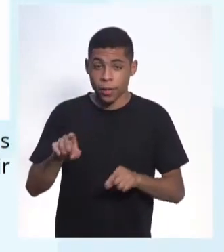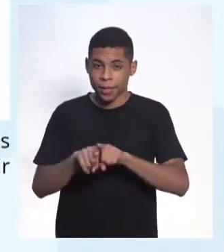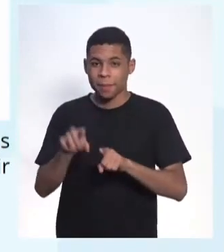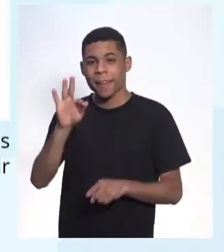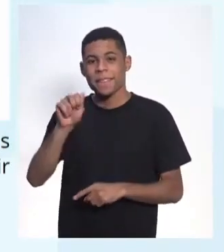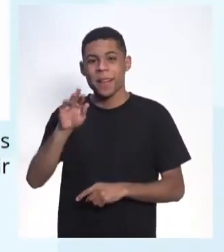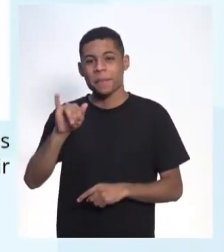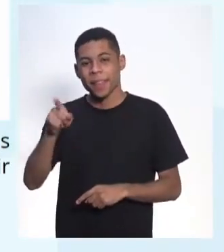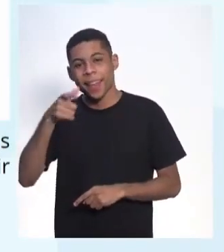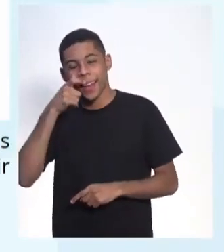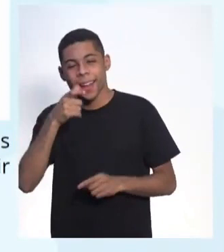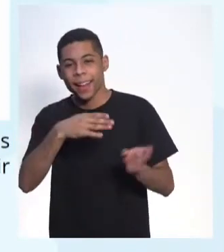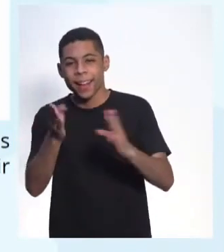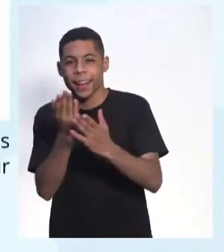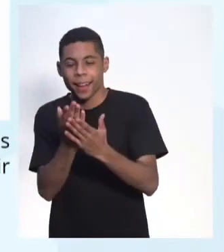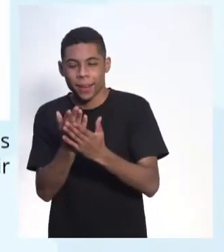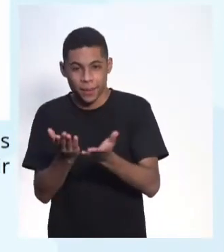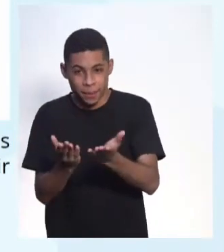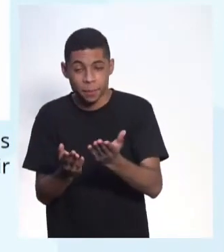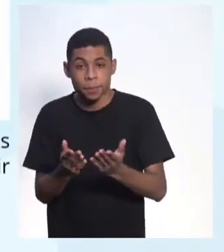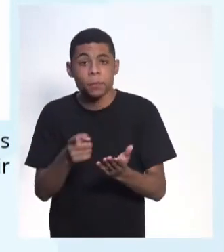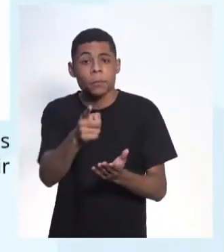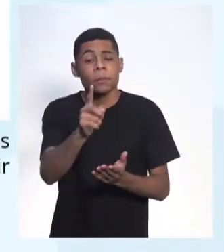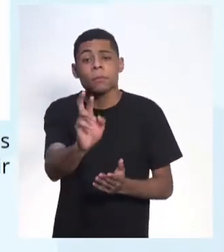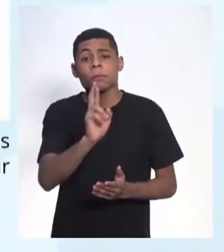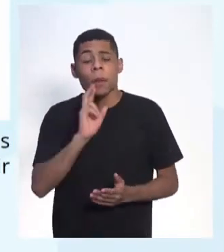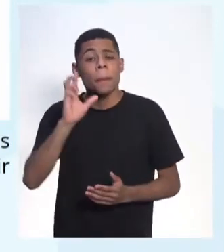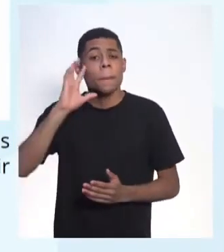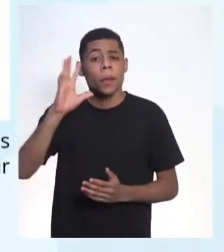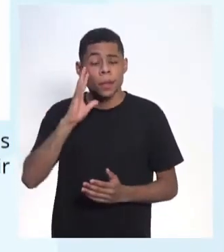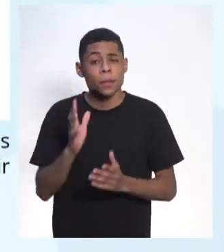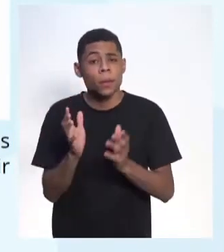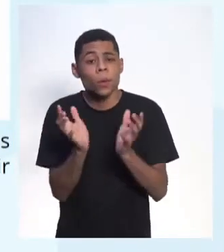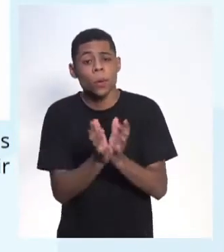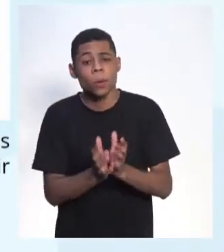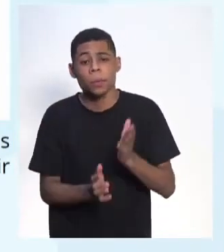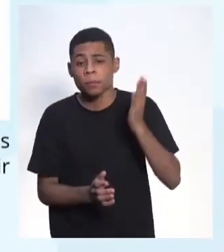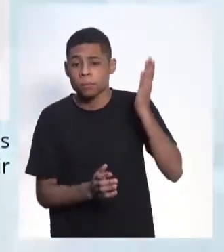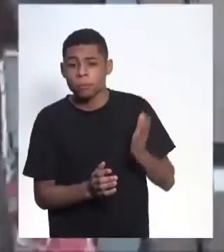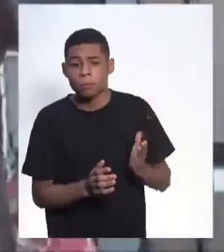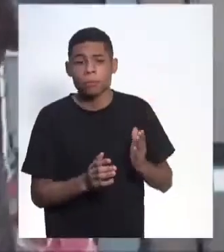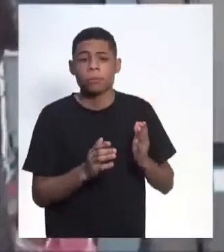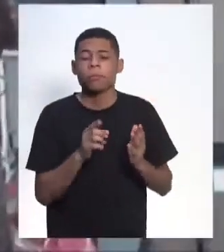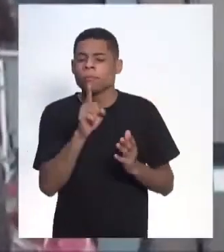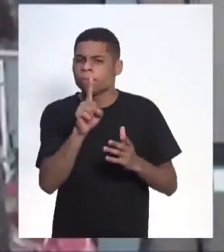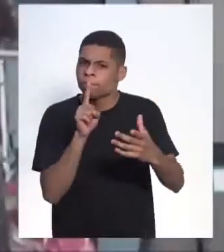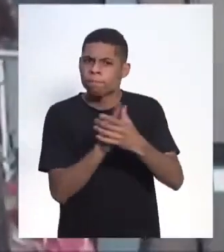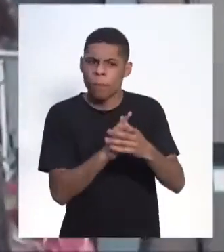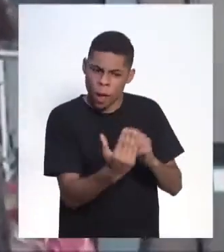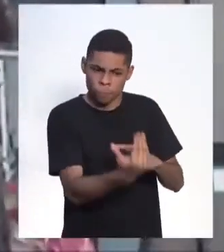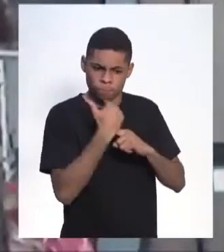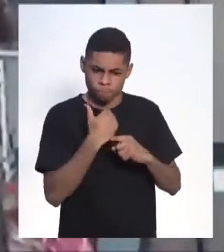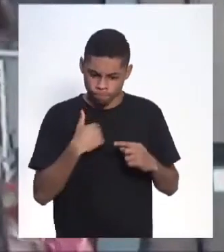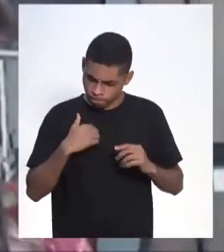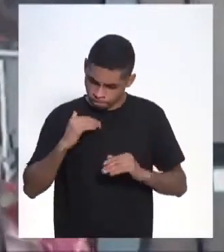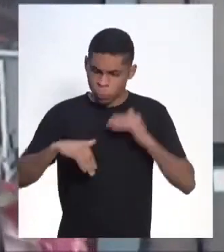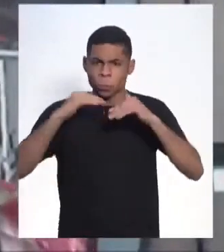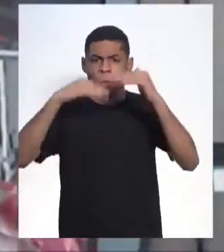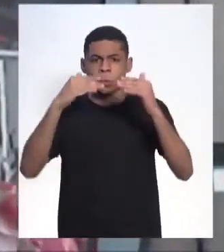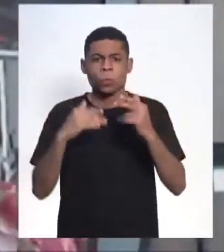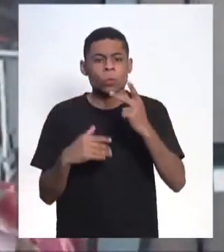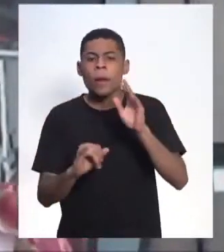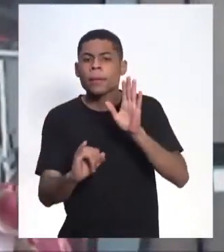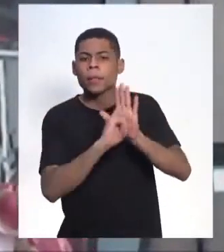que está vendo a aula, o que vocês pensam sobre esses grupos? Quais desses grupos são fundamentais para a construção